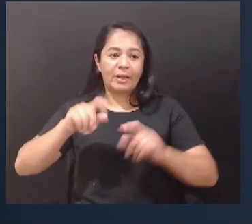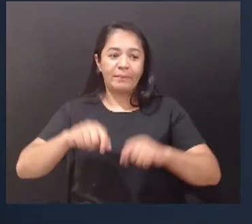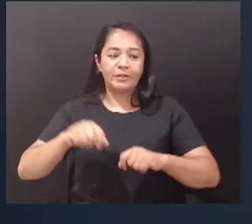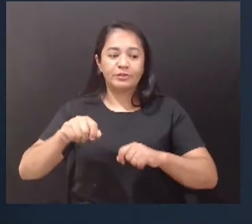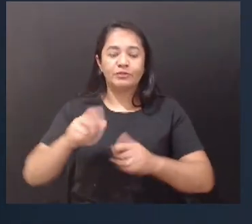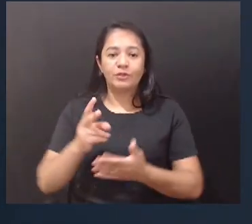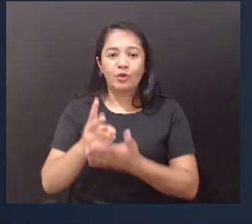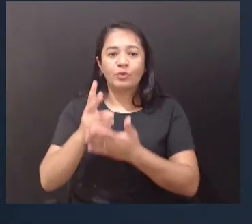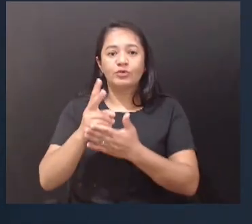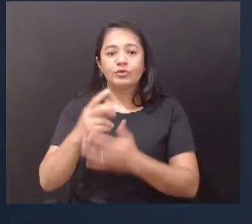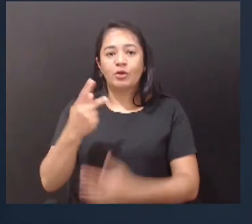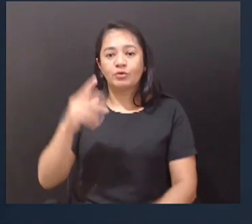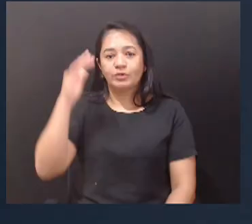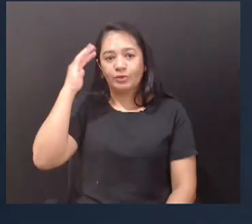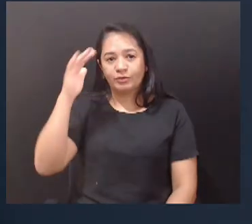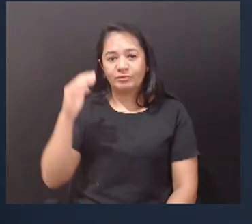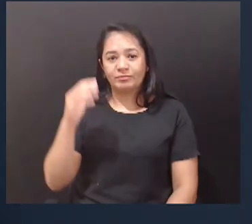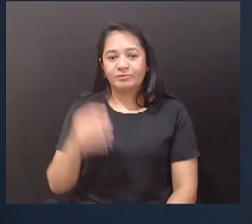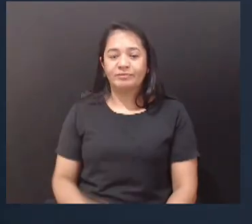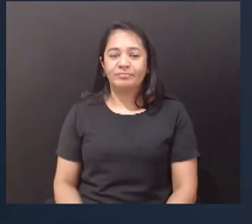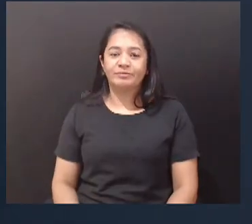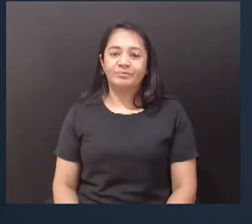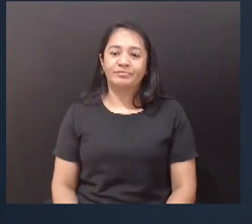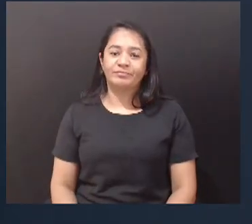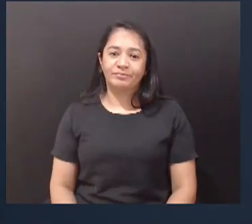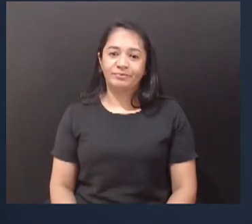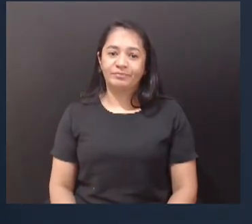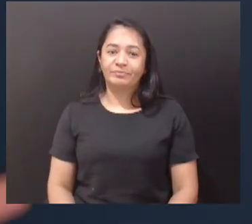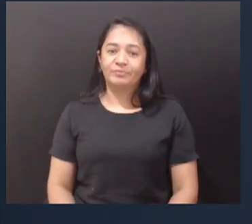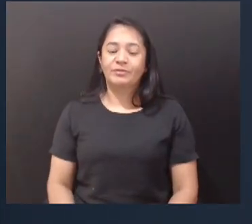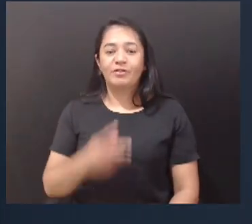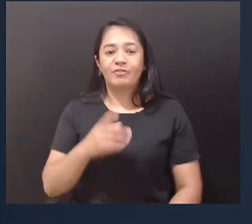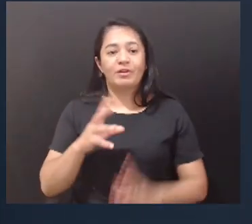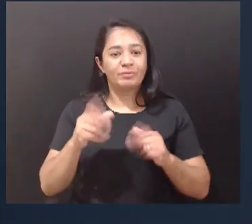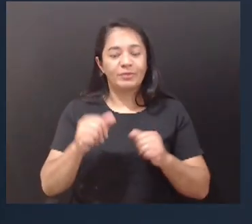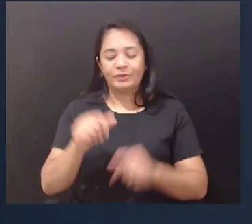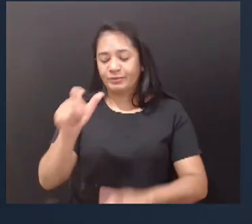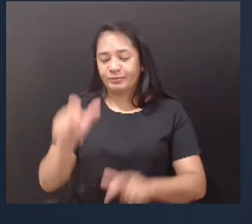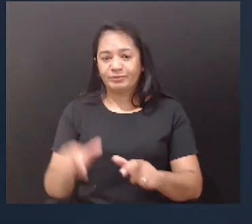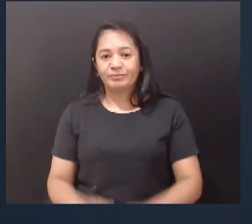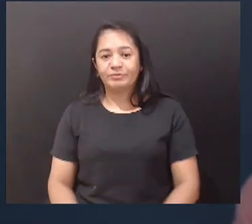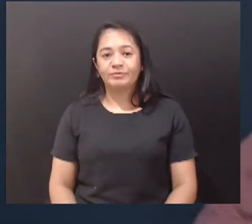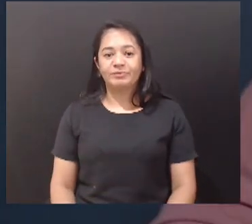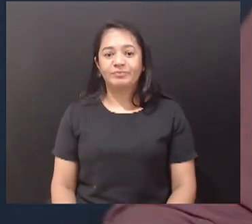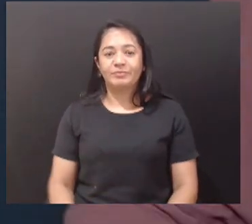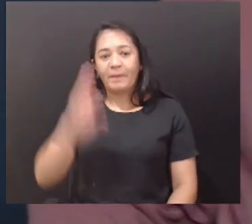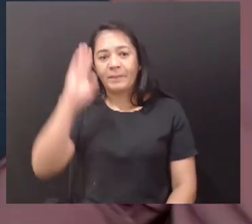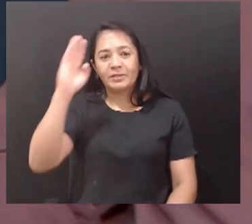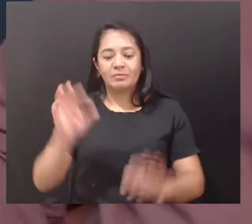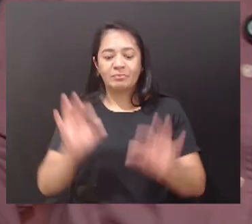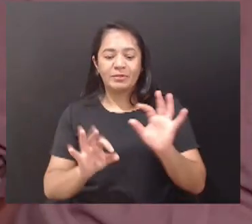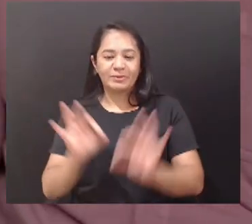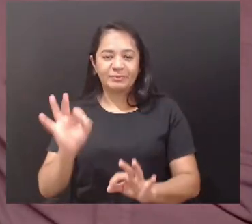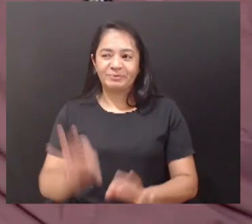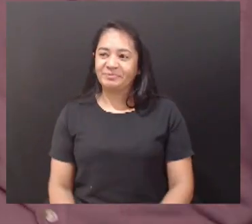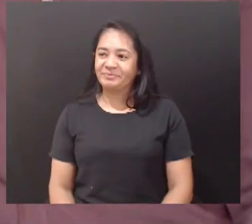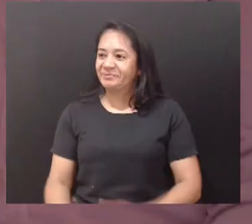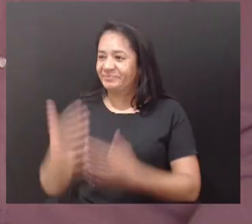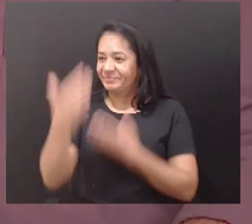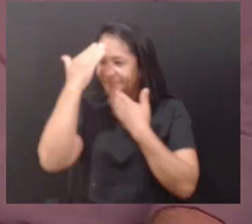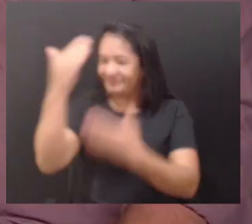sonho. Isso é o ponto de partida que eu falo para todas as pessoas, principalmente na parte de planejamento. Ronaldo, obrigado mais uma vez,